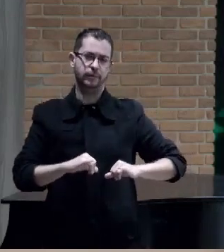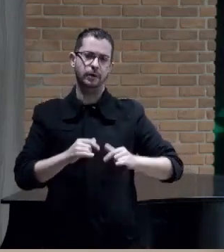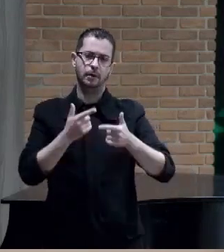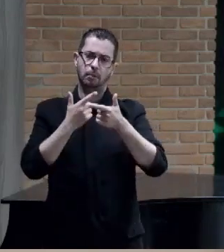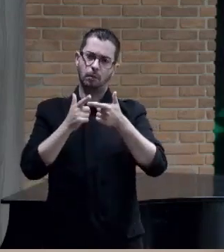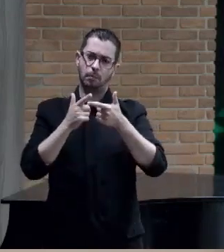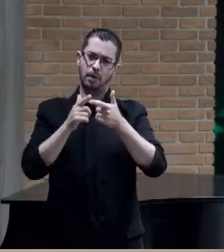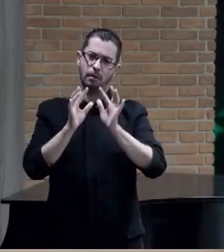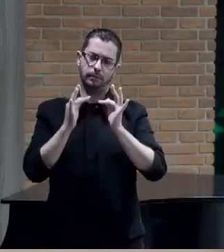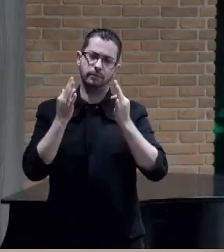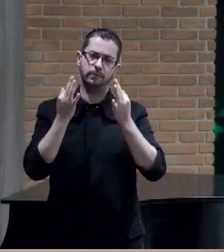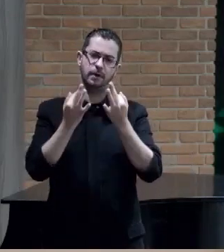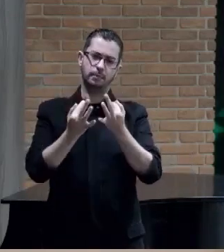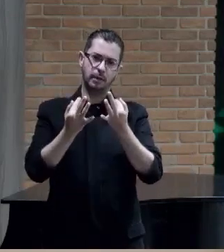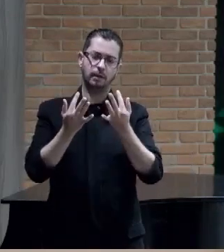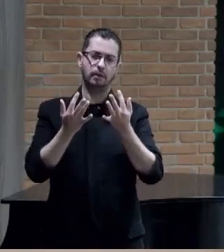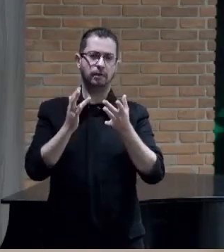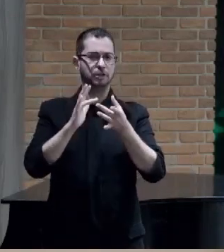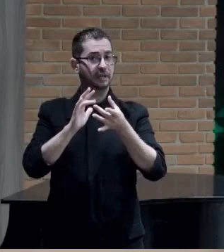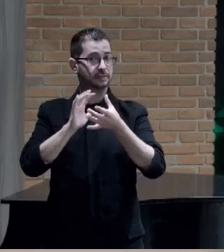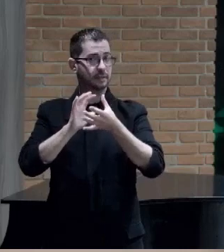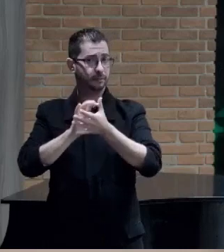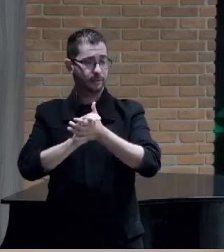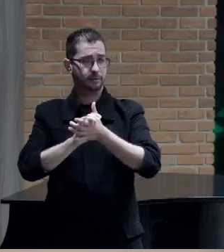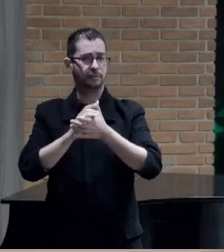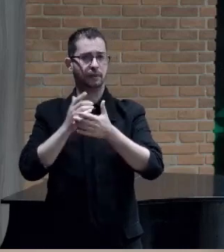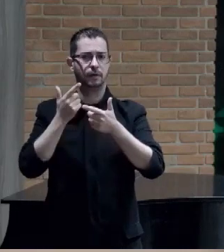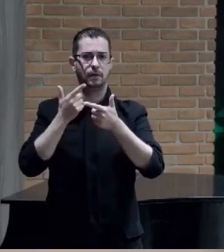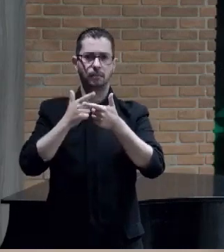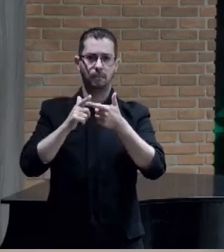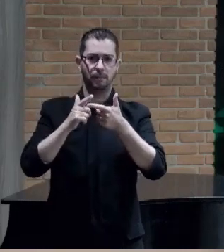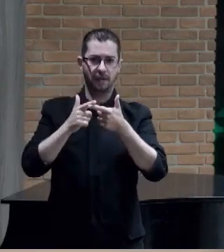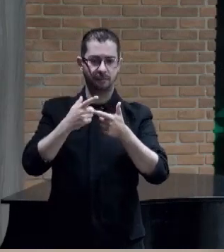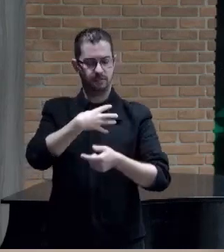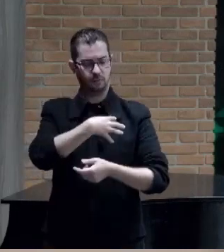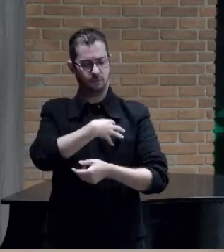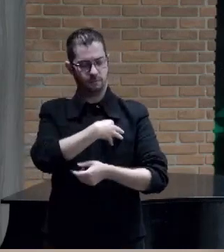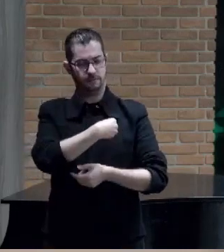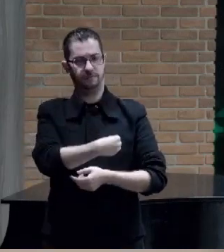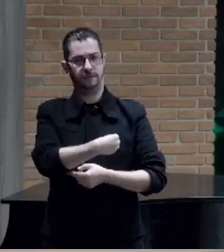familiares, conjugais, relacionamento com os filhos.